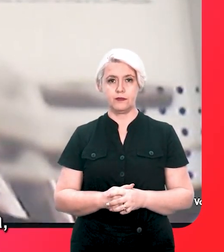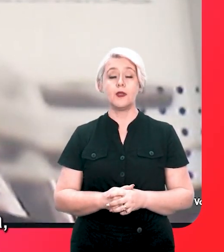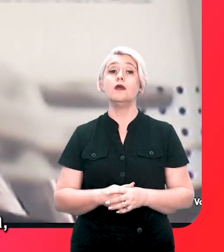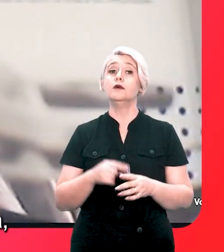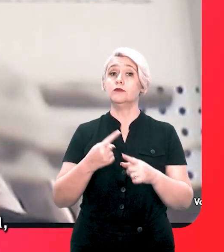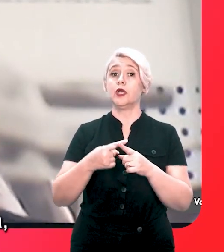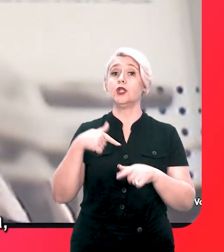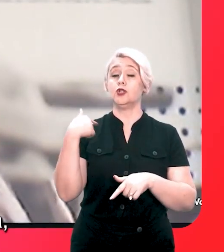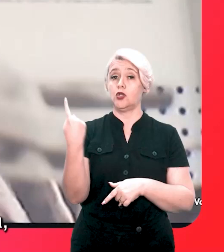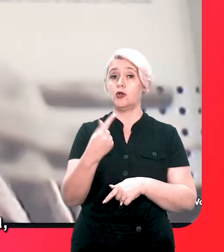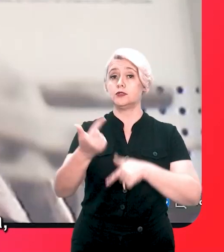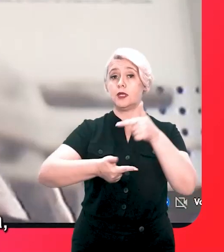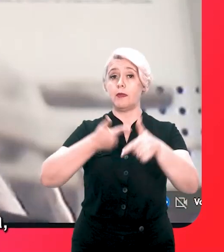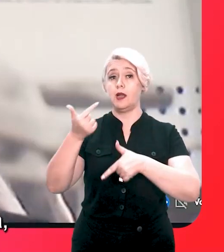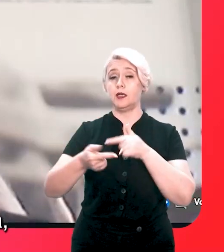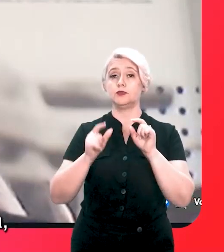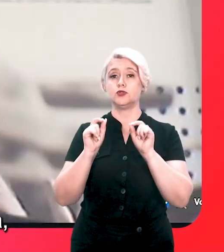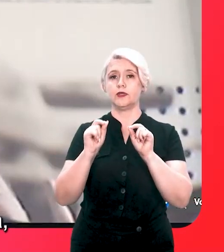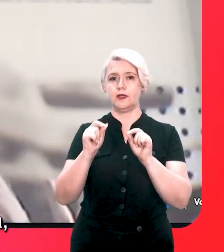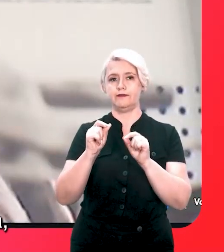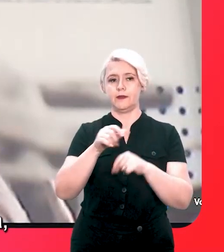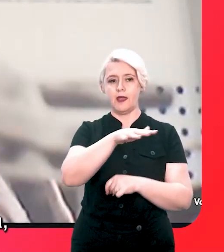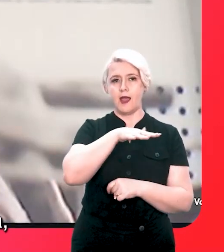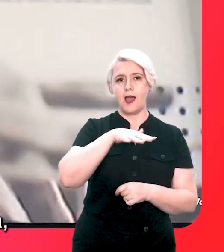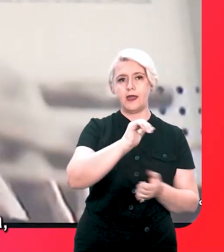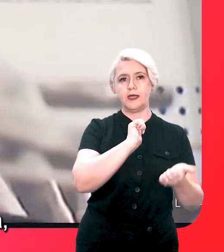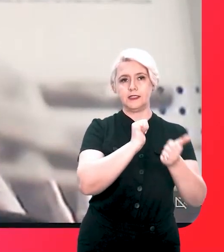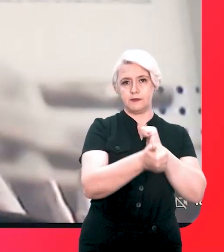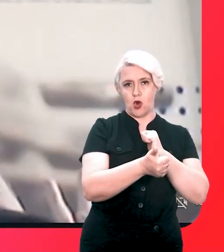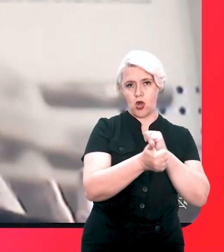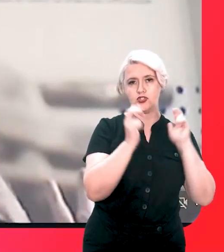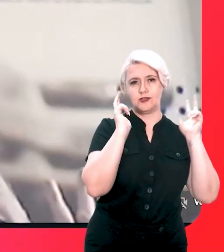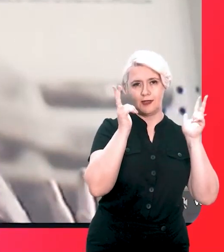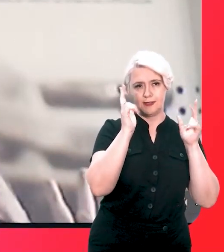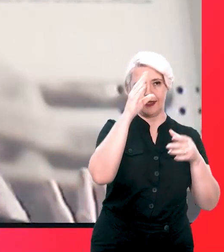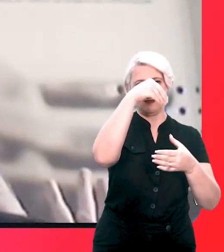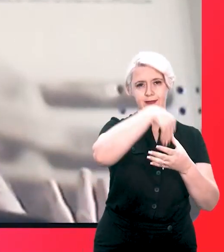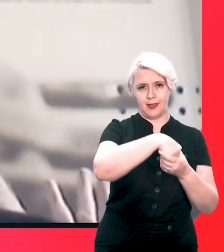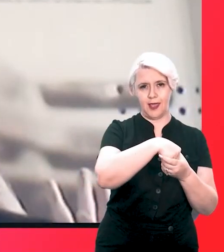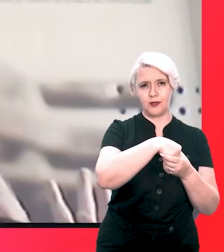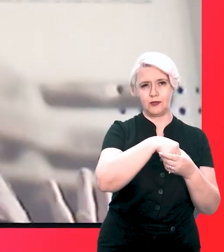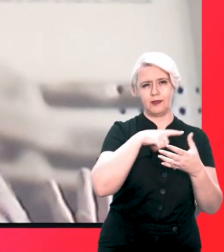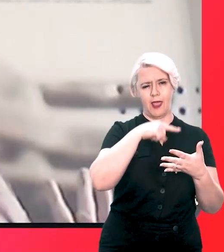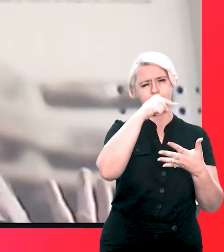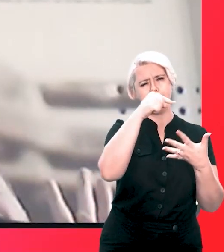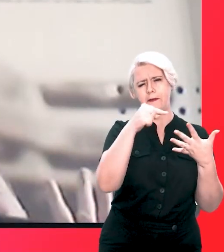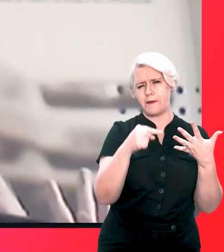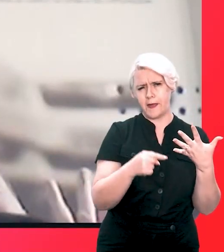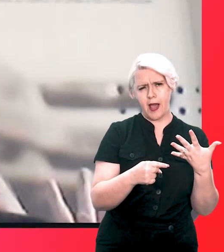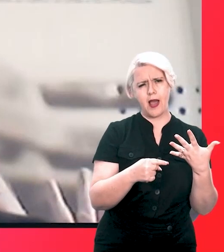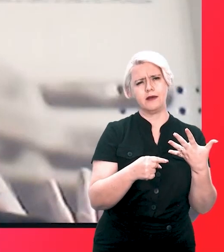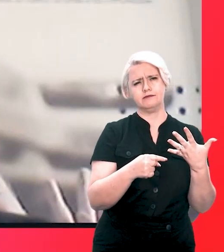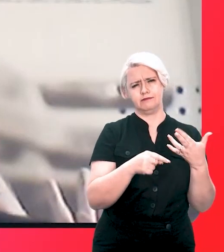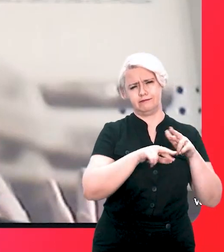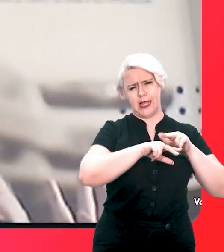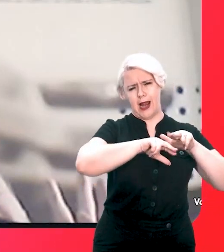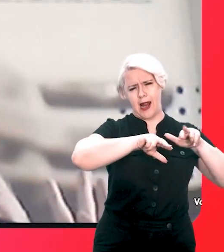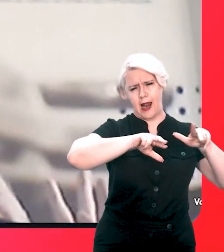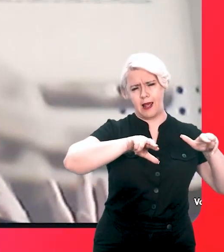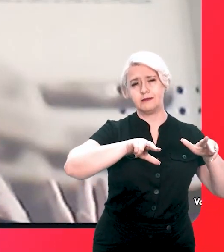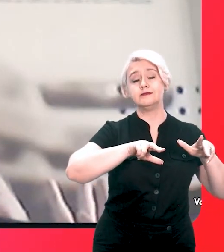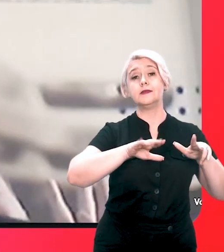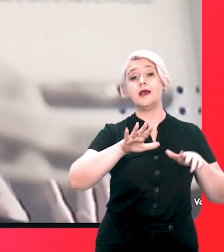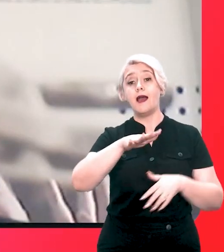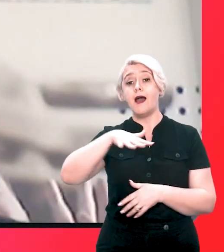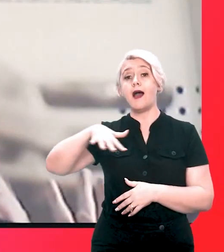nós trabalhamos, natação, iniciação esportiva, judô, capoeira, futebol,